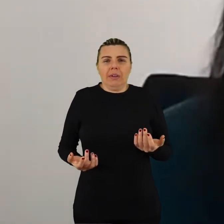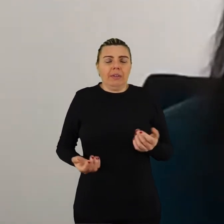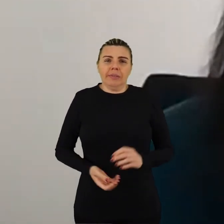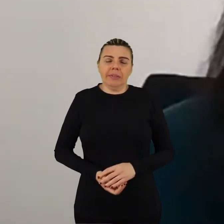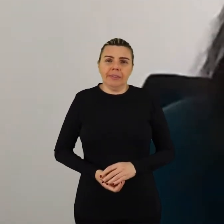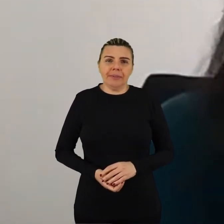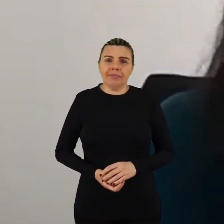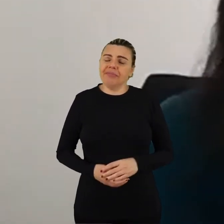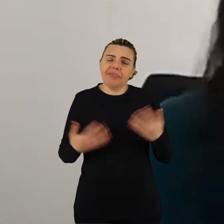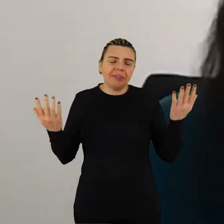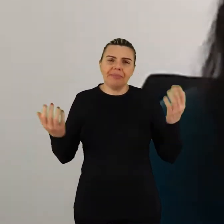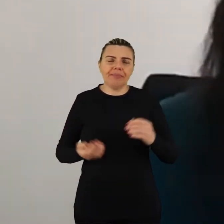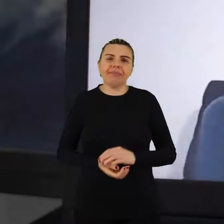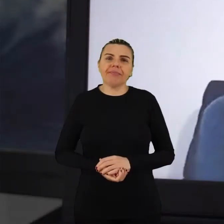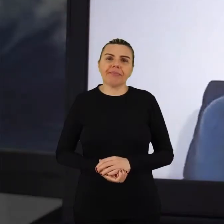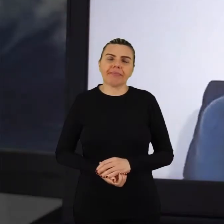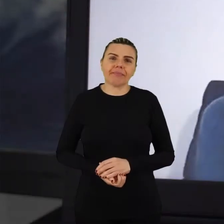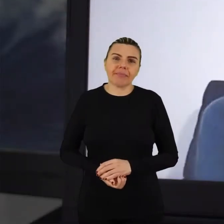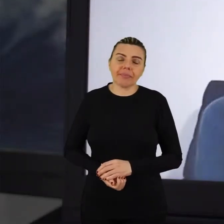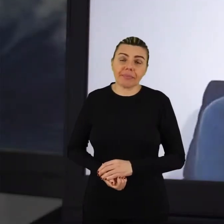tela de um notebook. Enfim, eu